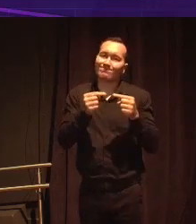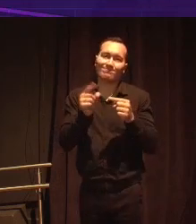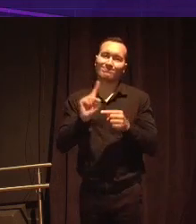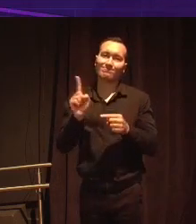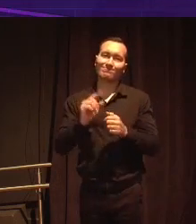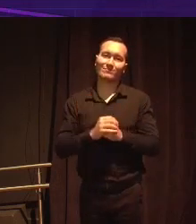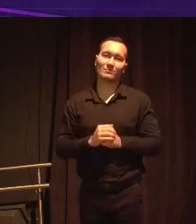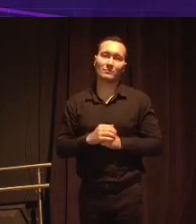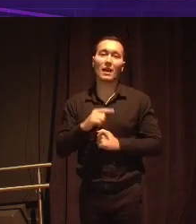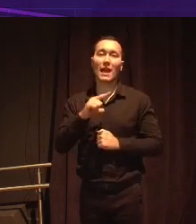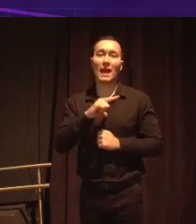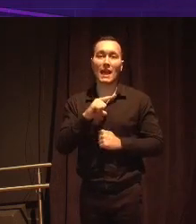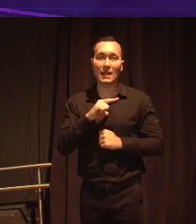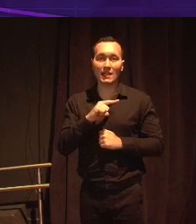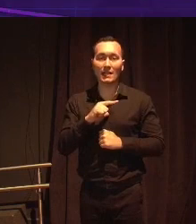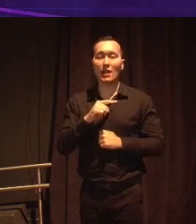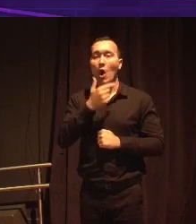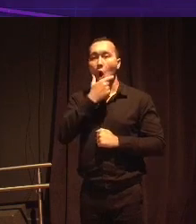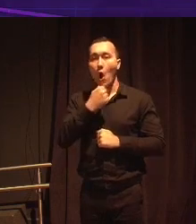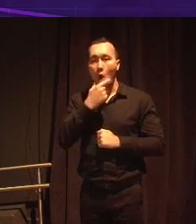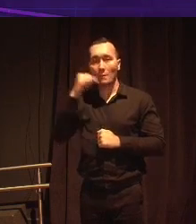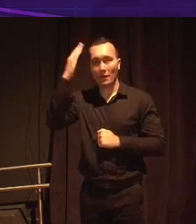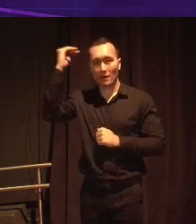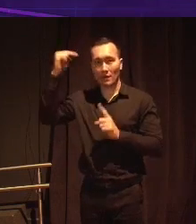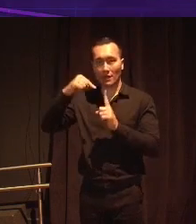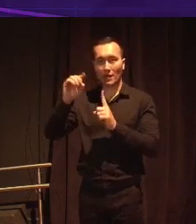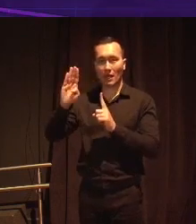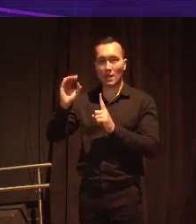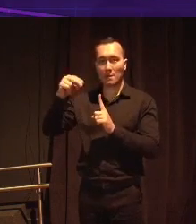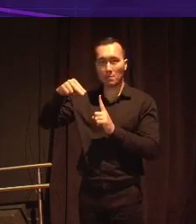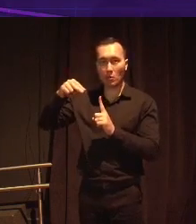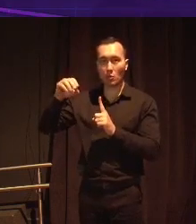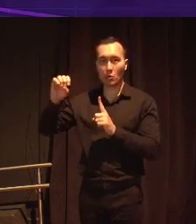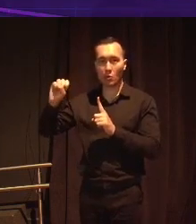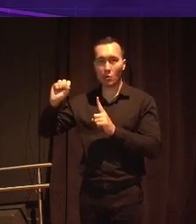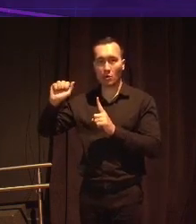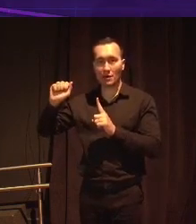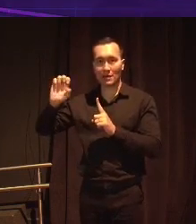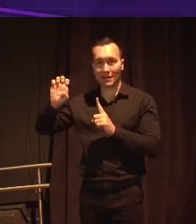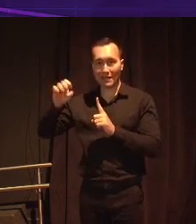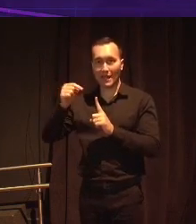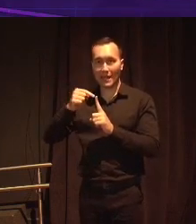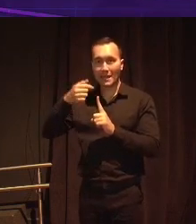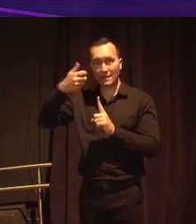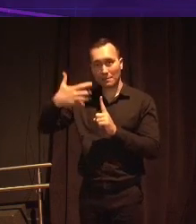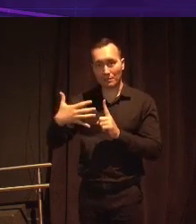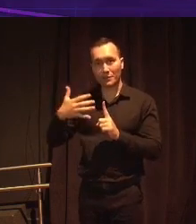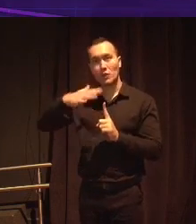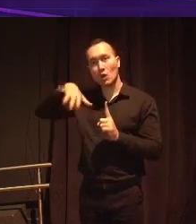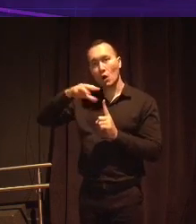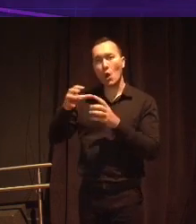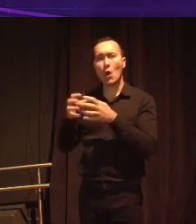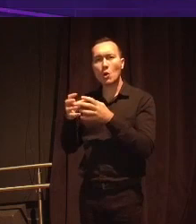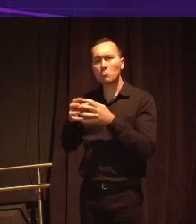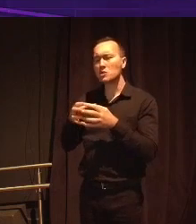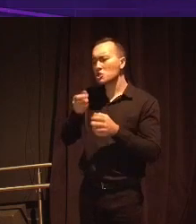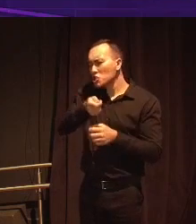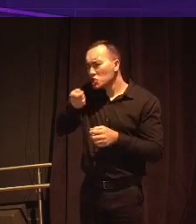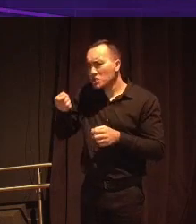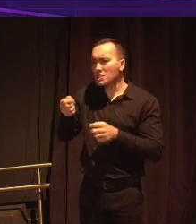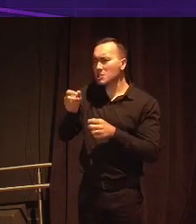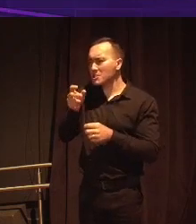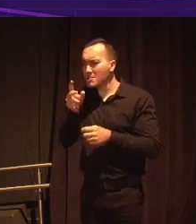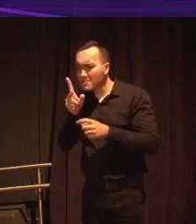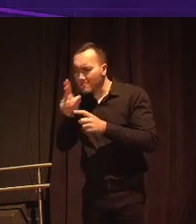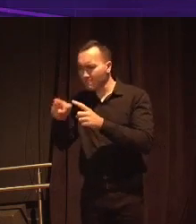pode criar líderes e times que a gente fique podando o tempo todo, né? Porque daí o time fica bonitinho,